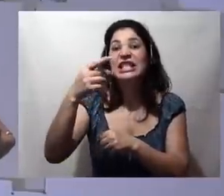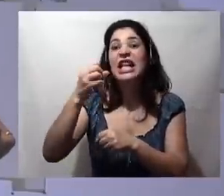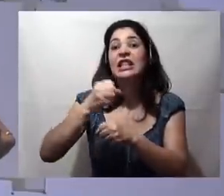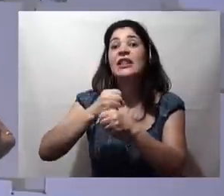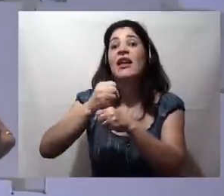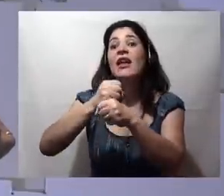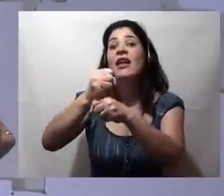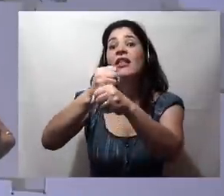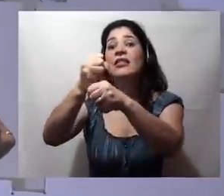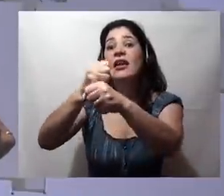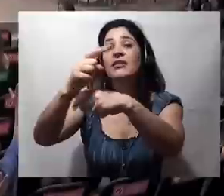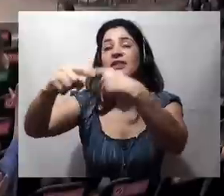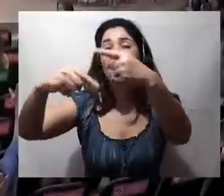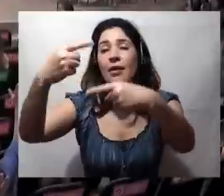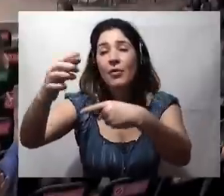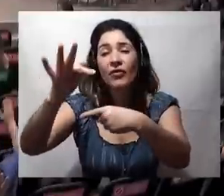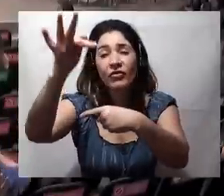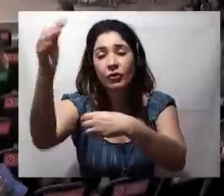mão